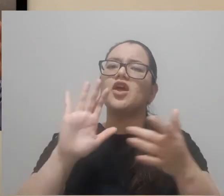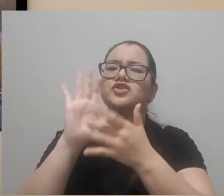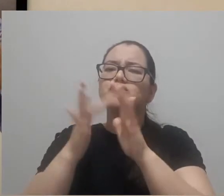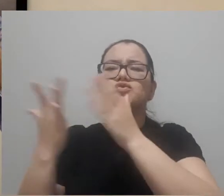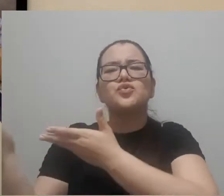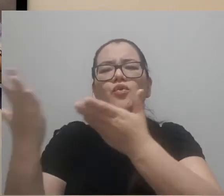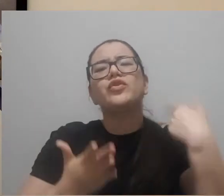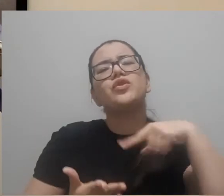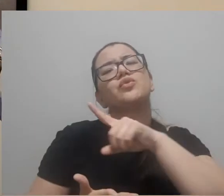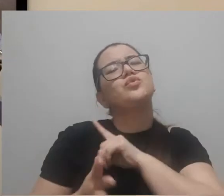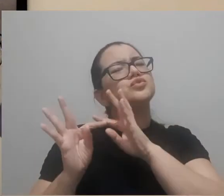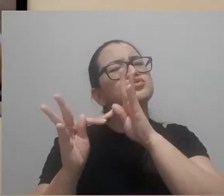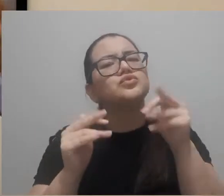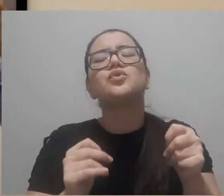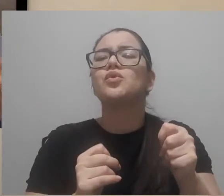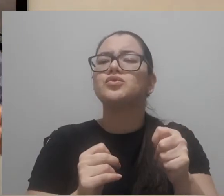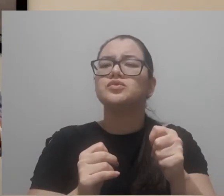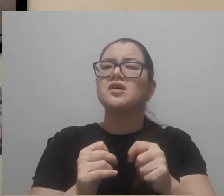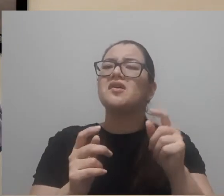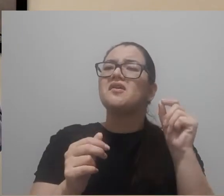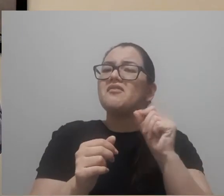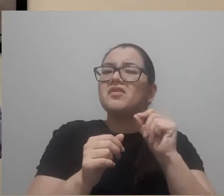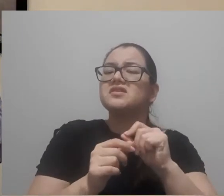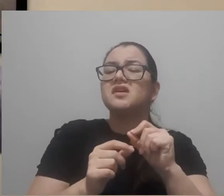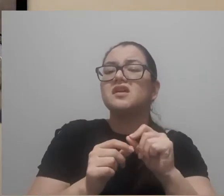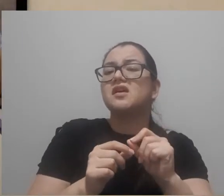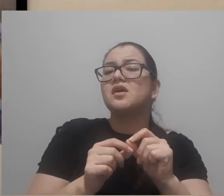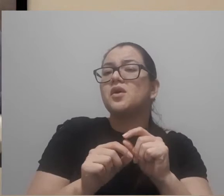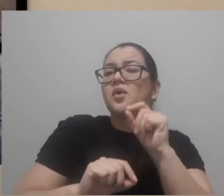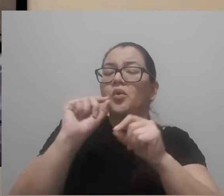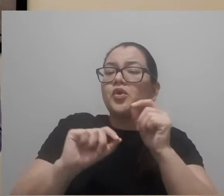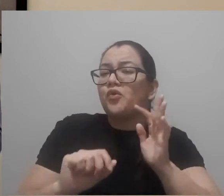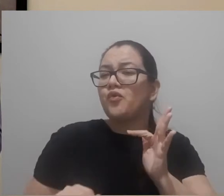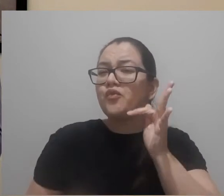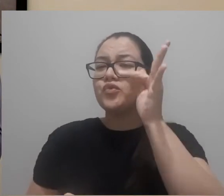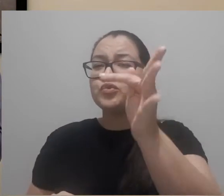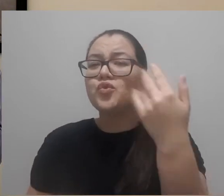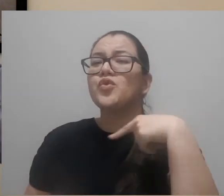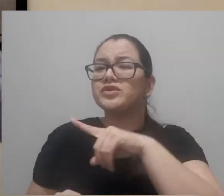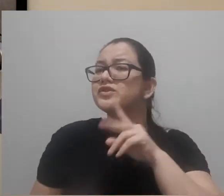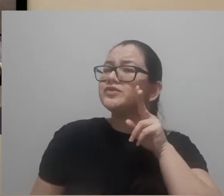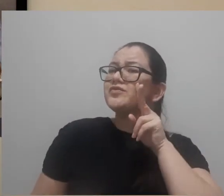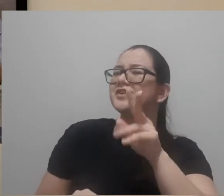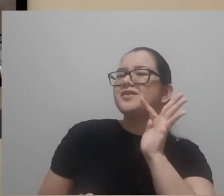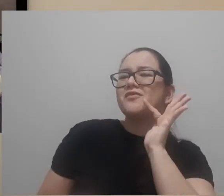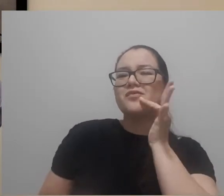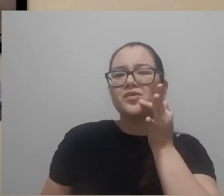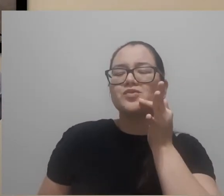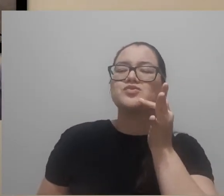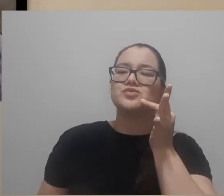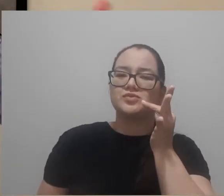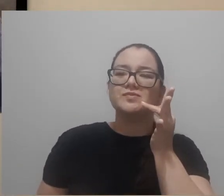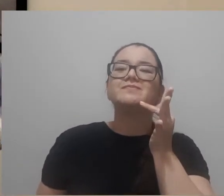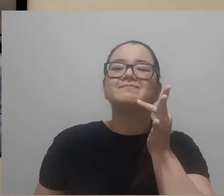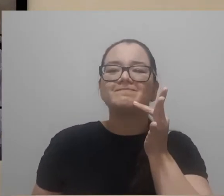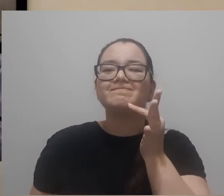Façamos aquilo que um dia nós vamos ver o fruto. Vamos trabalhar por aquilo que